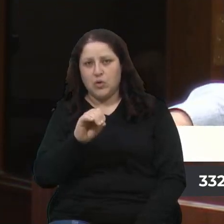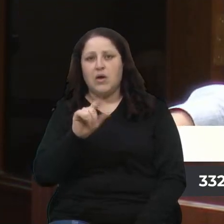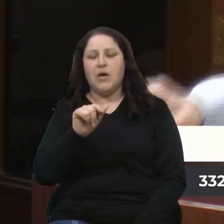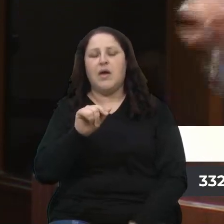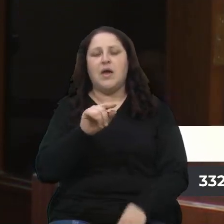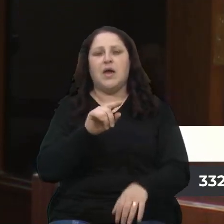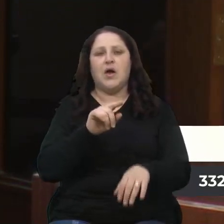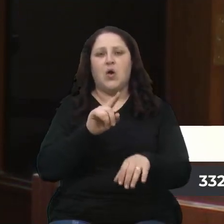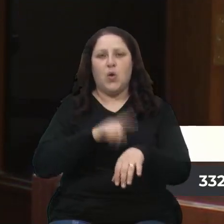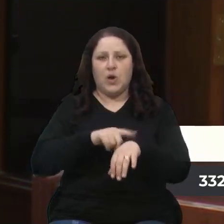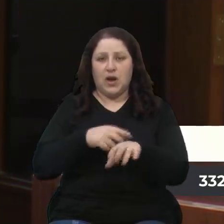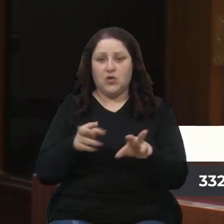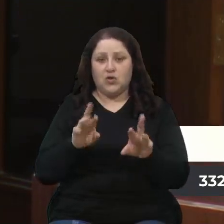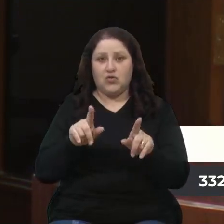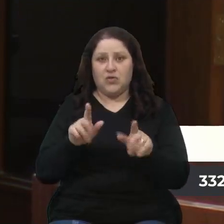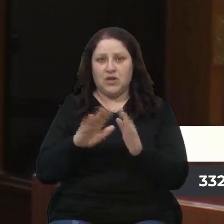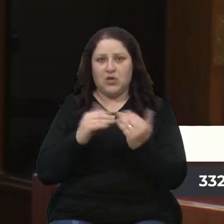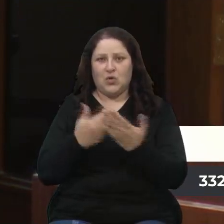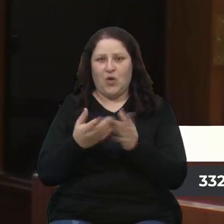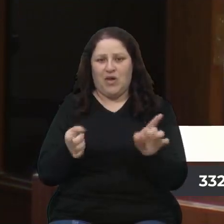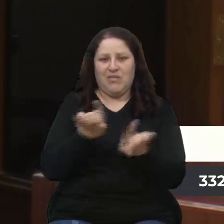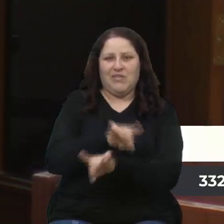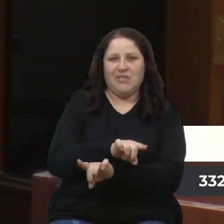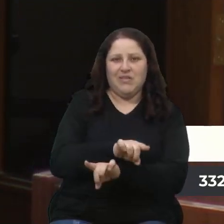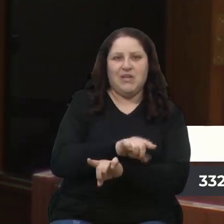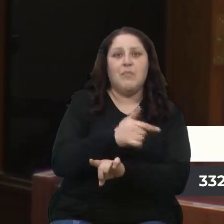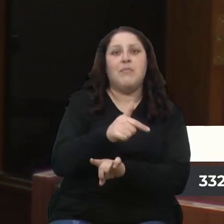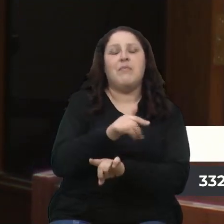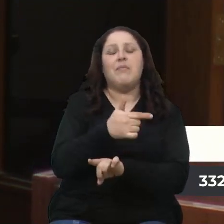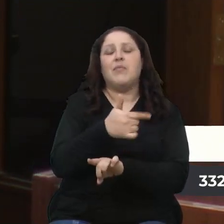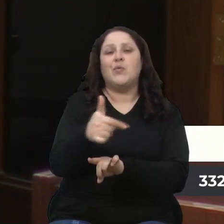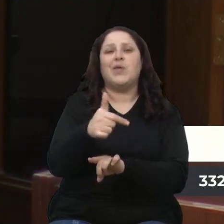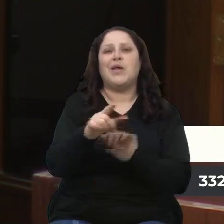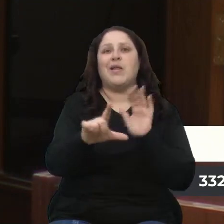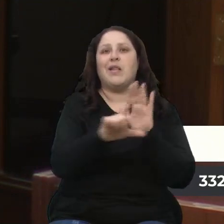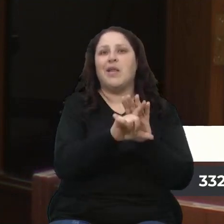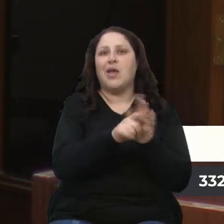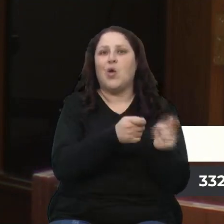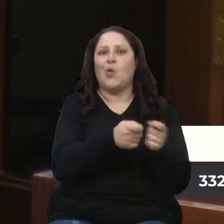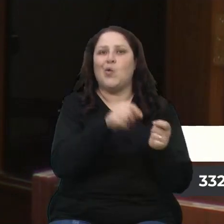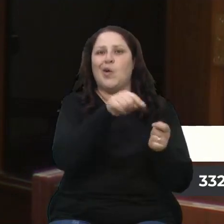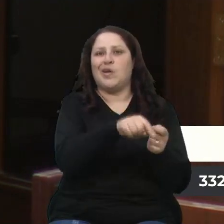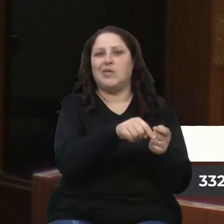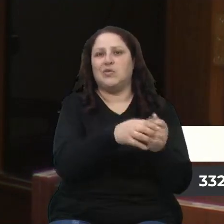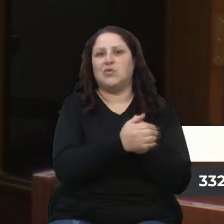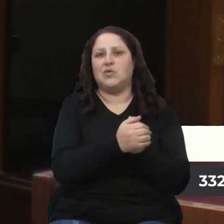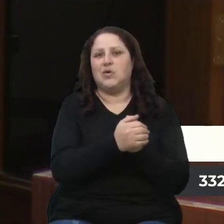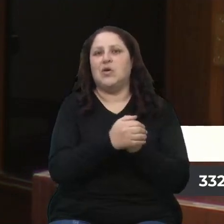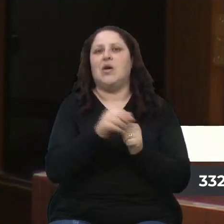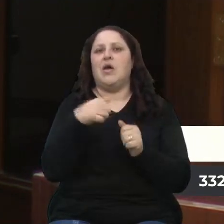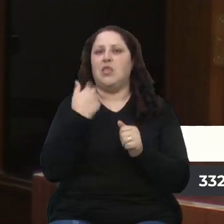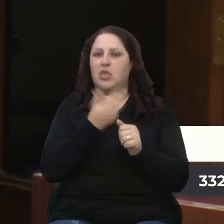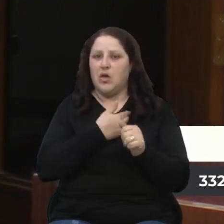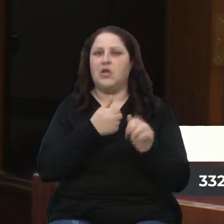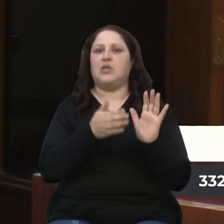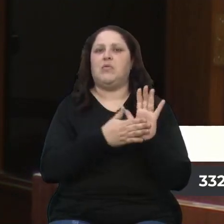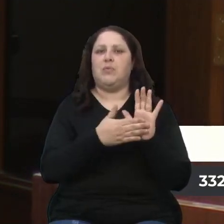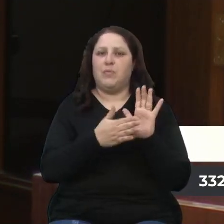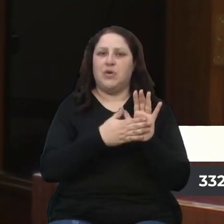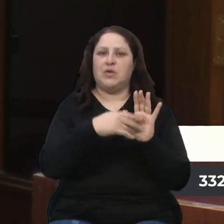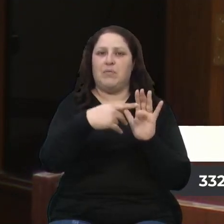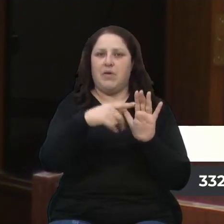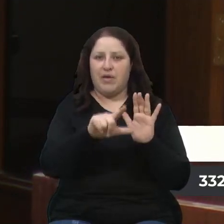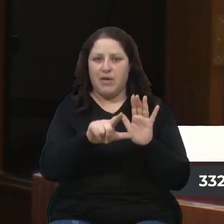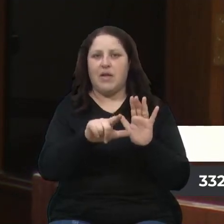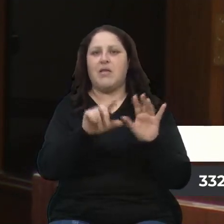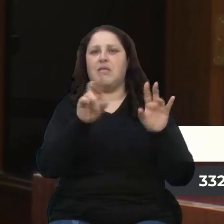crianças. O objetivo do nosso PL é trazer a discussão para a baila e o direito das crianças e